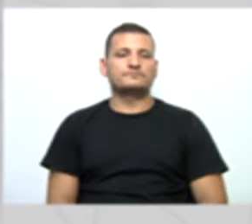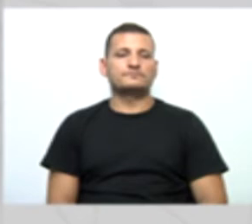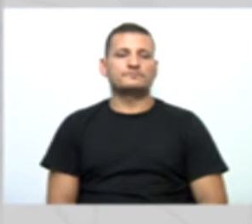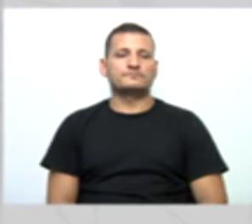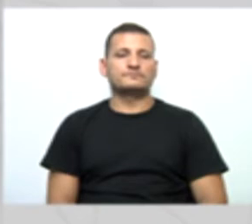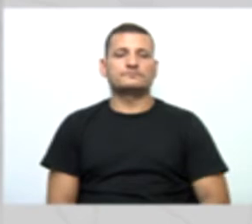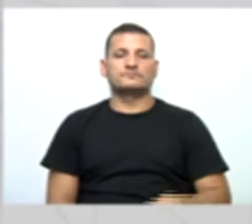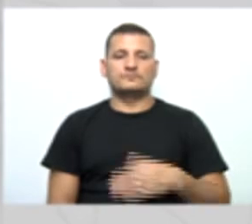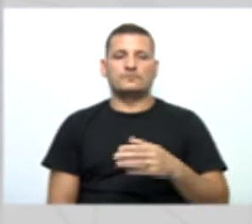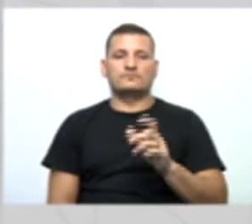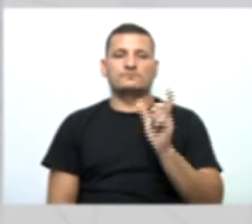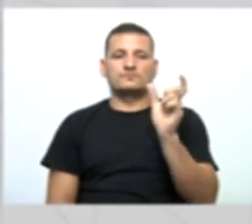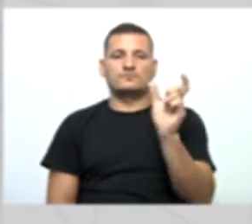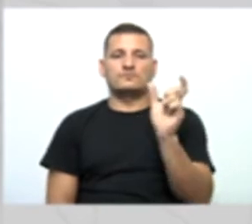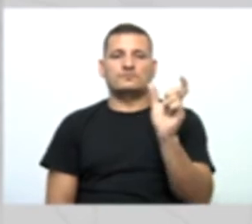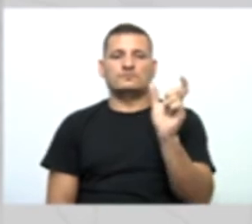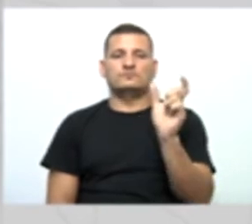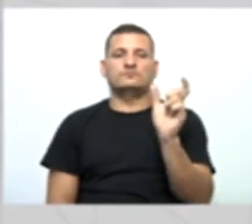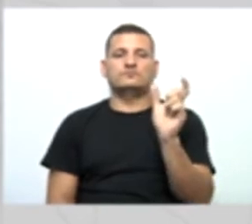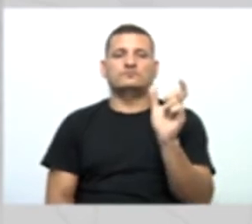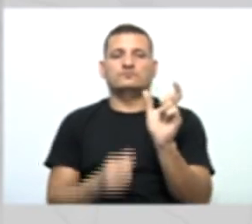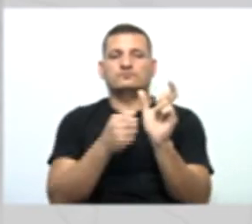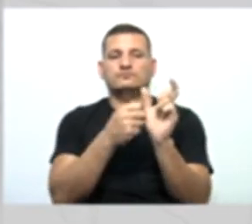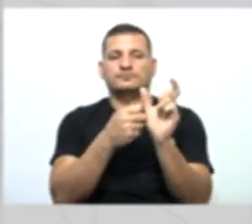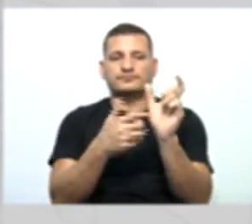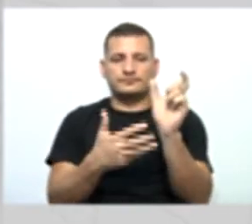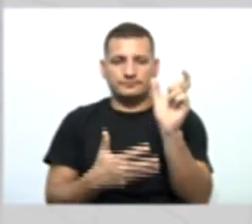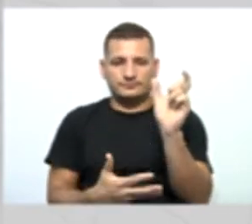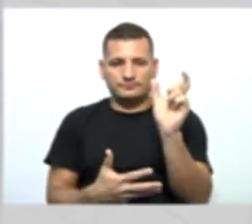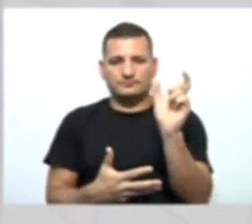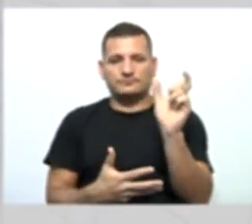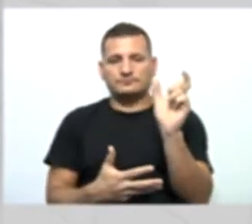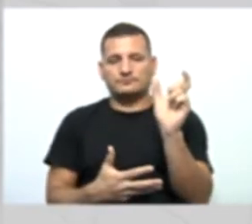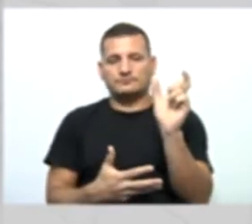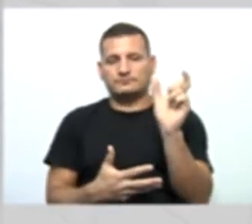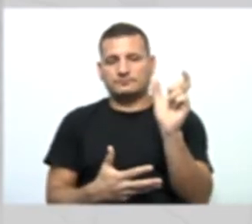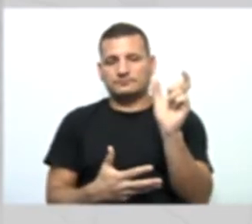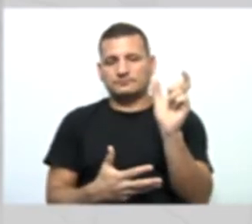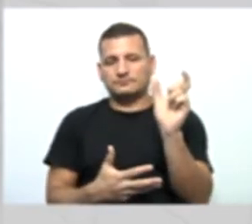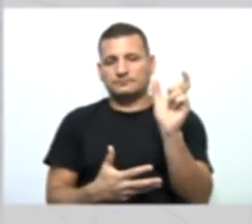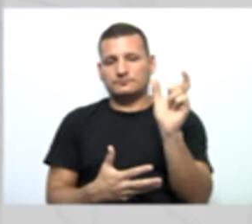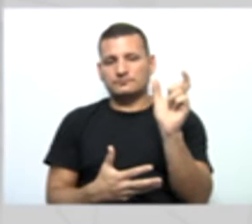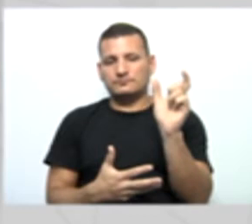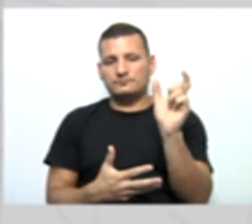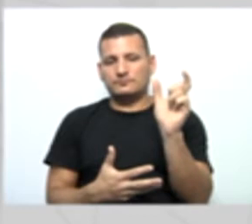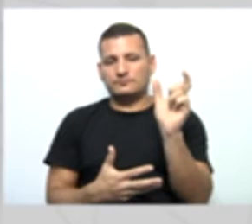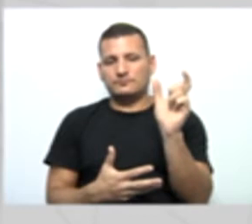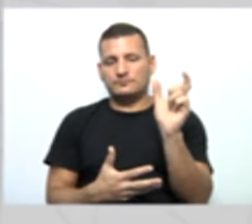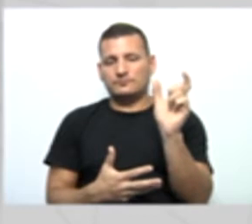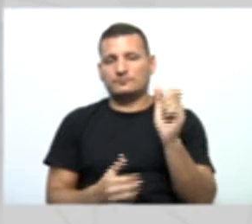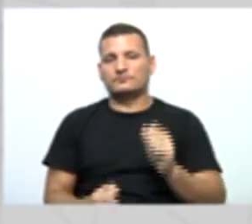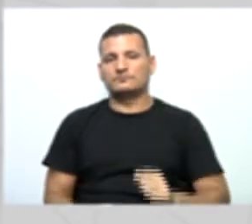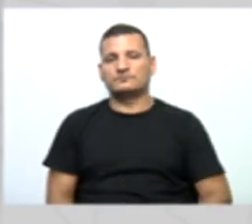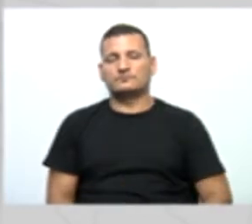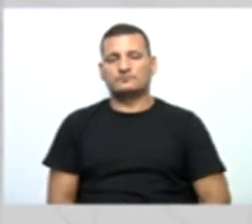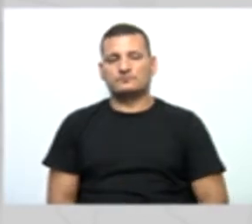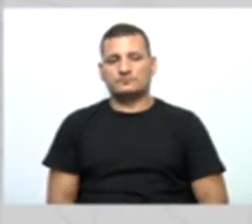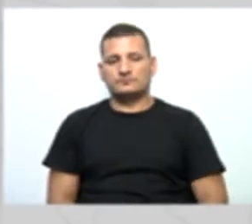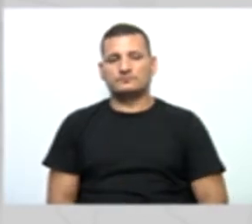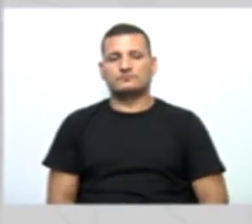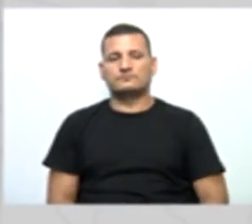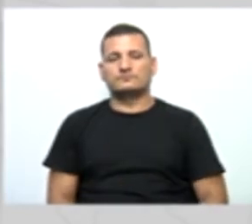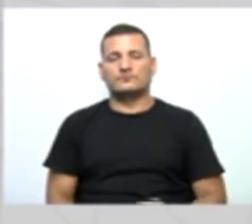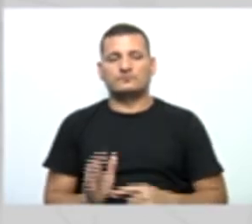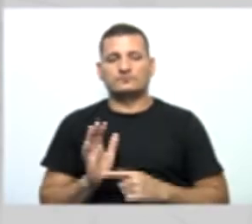pessoa, com os atributos nome, idade, RG, CPF, altura, peso e profissão, e as possíveis ações: se